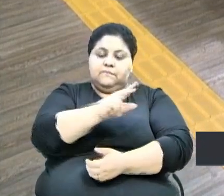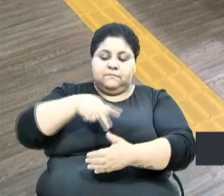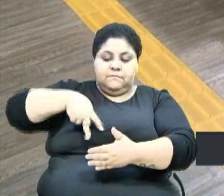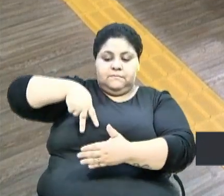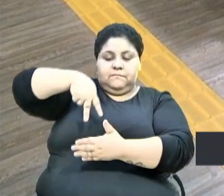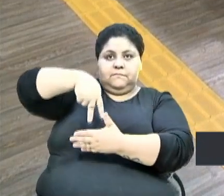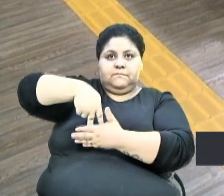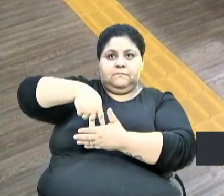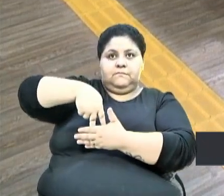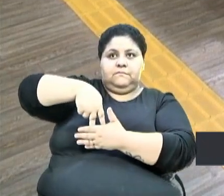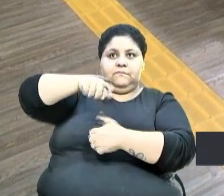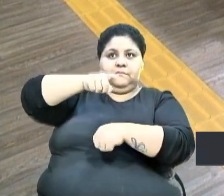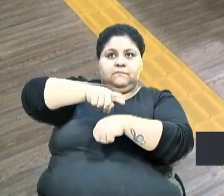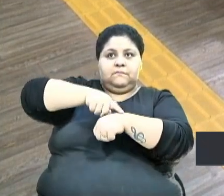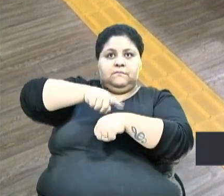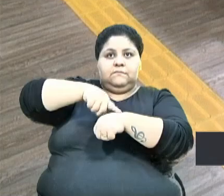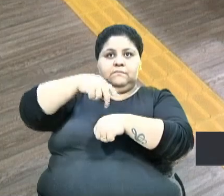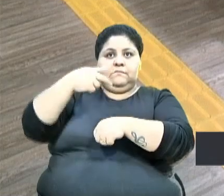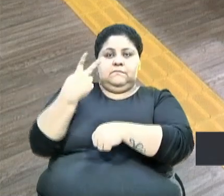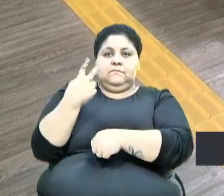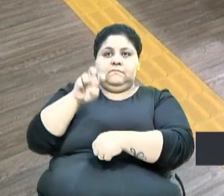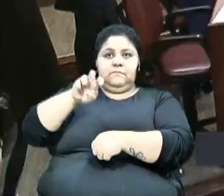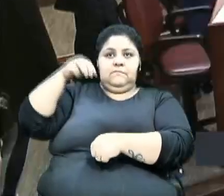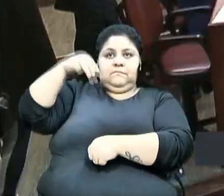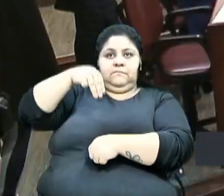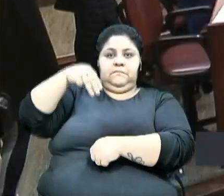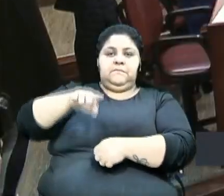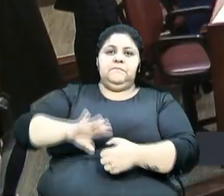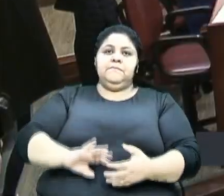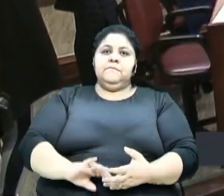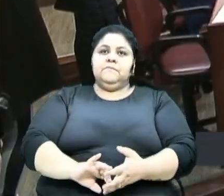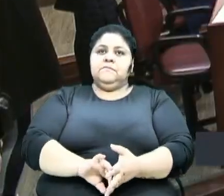manifestação pelo tempo de até 5 minutos.